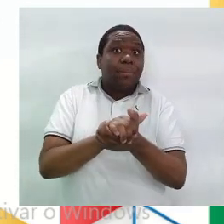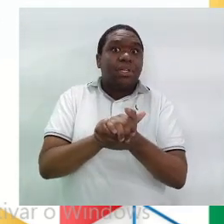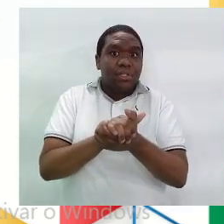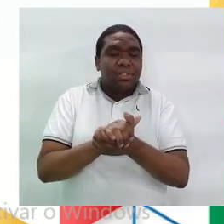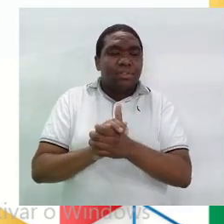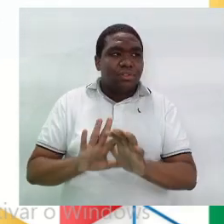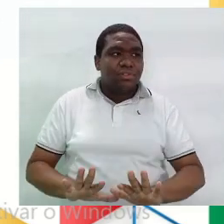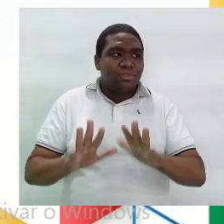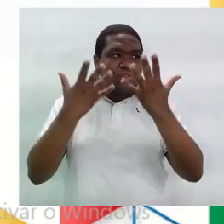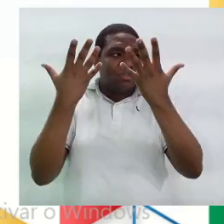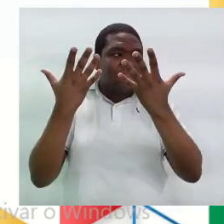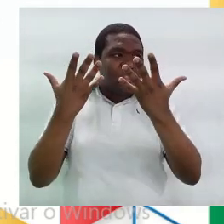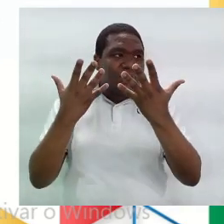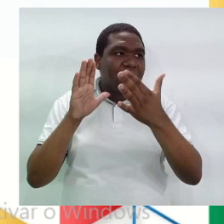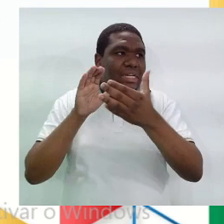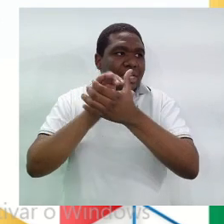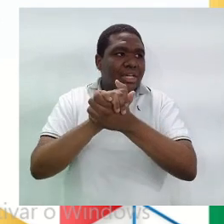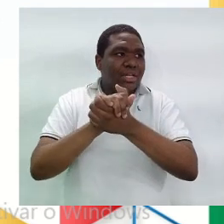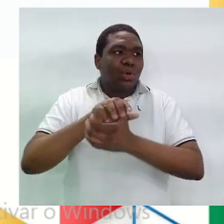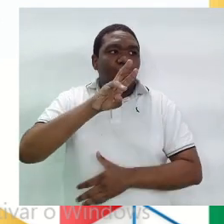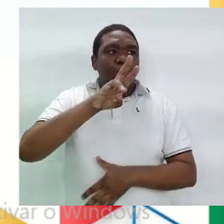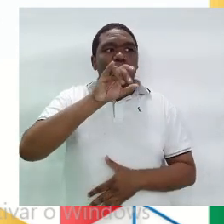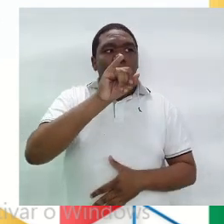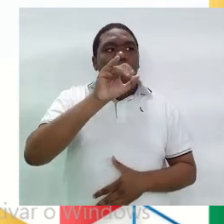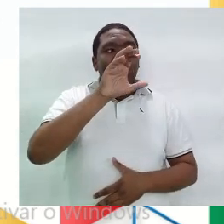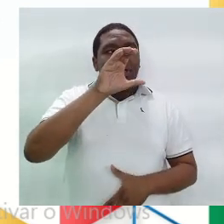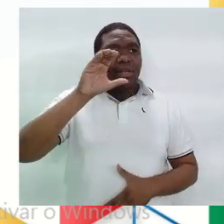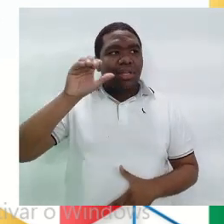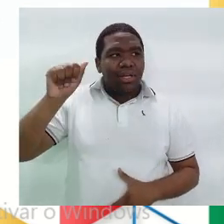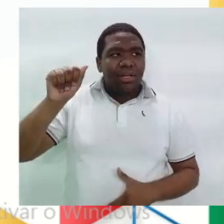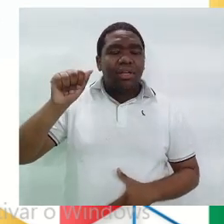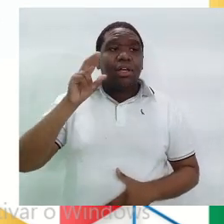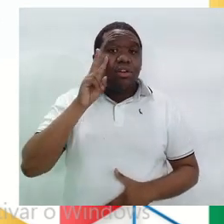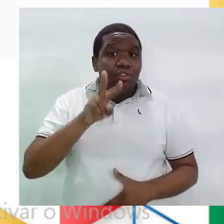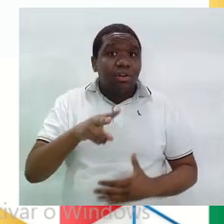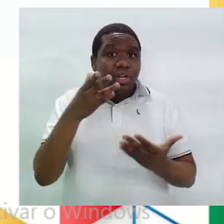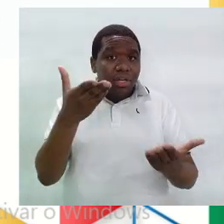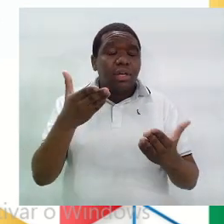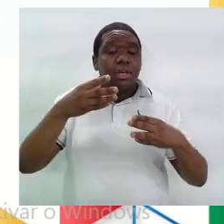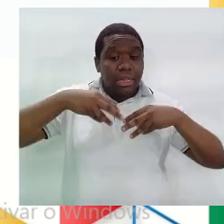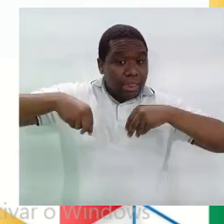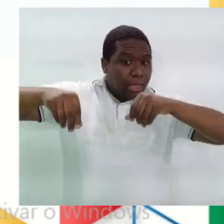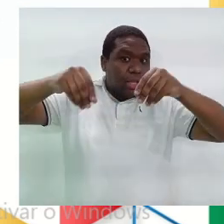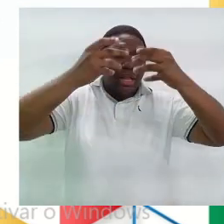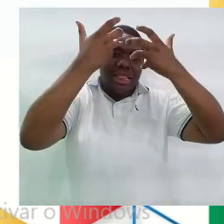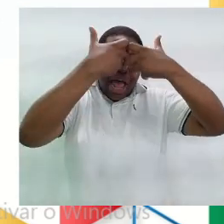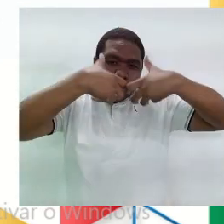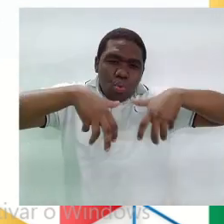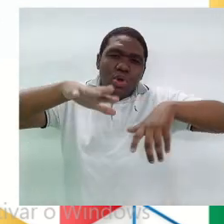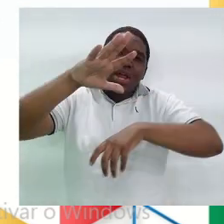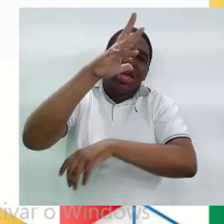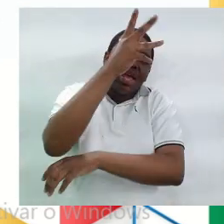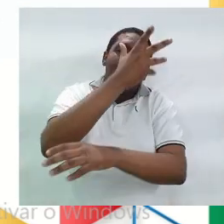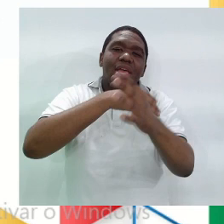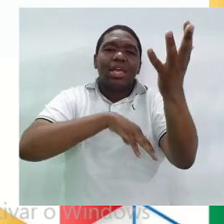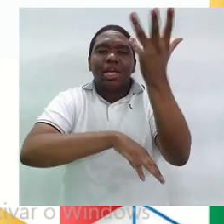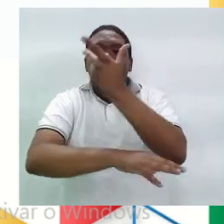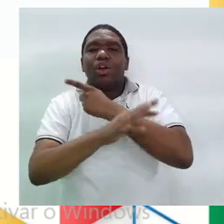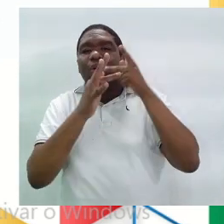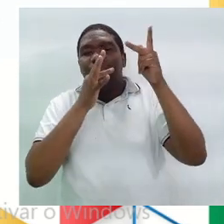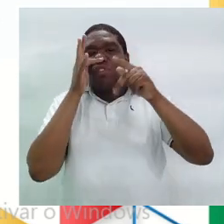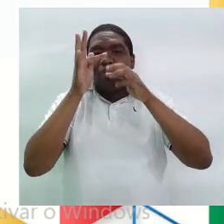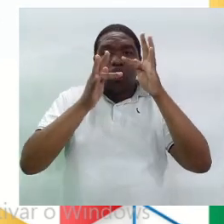de casamento da Wicca. Veja só os elementos terra, olha aí a natureza aí presente nas